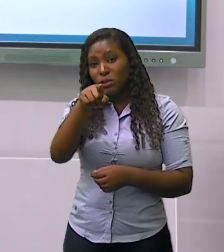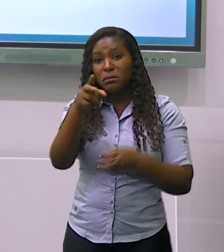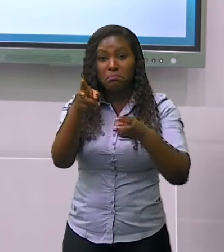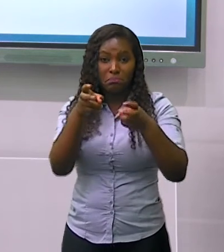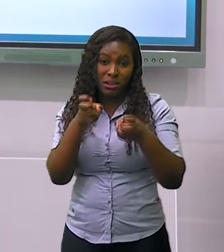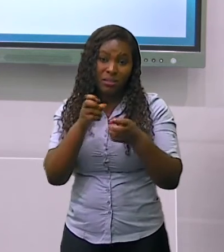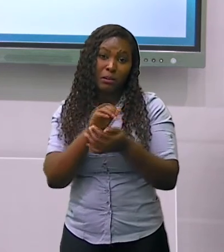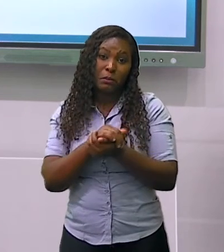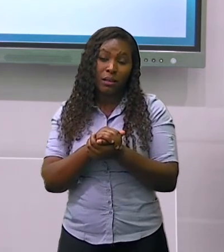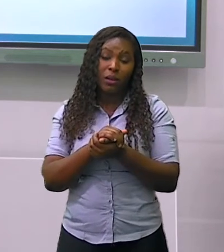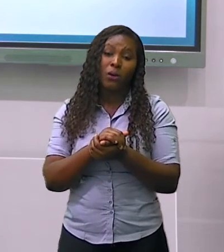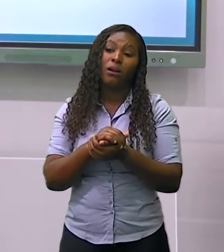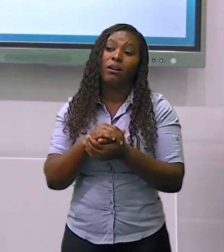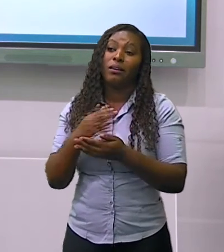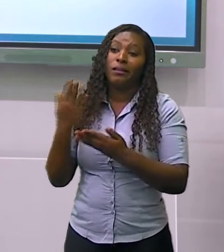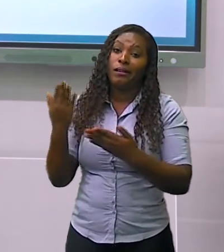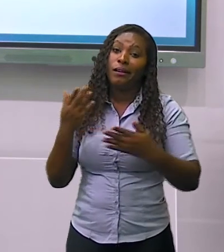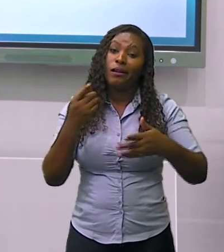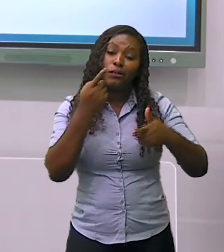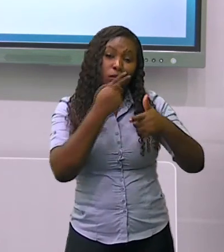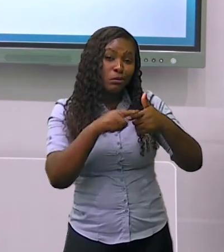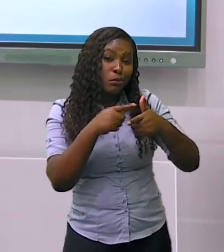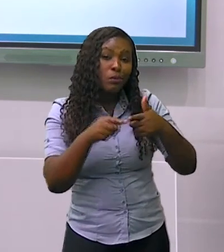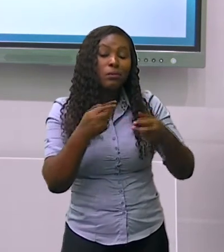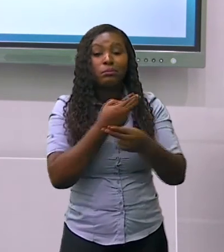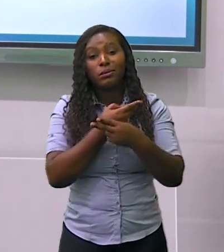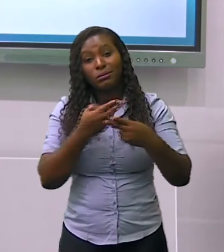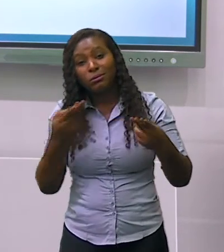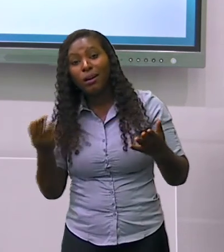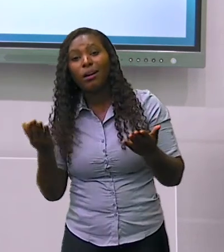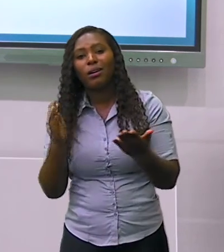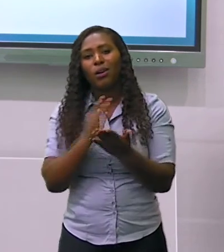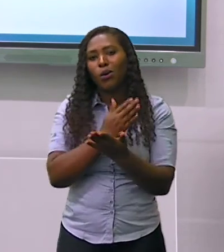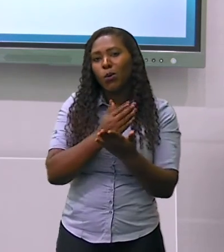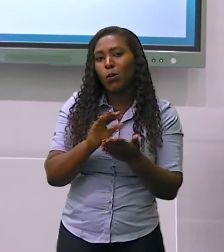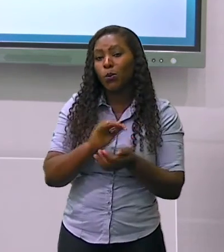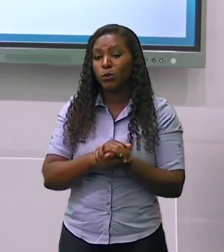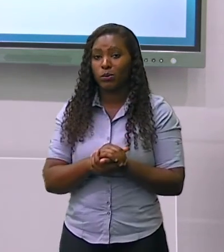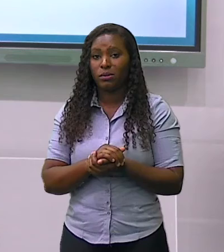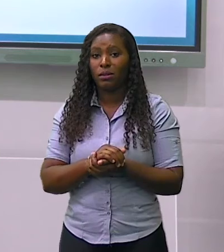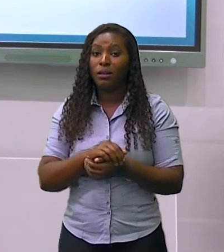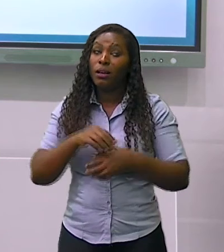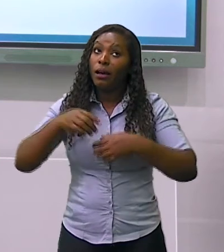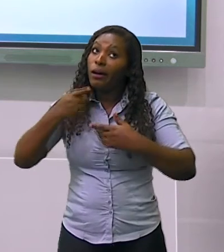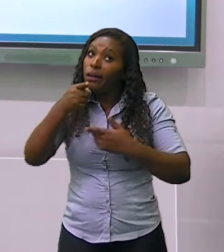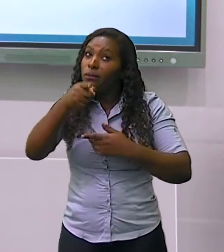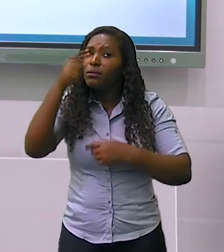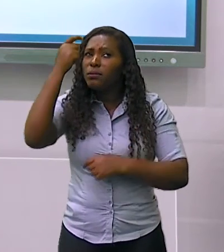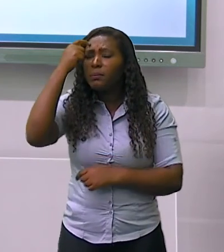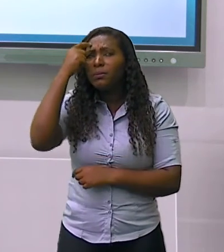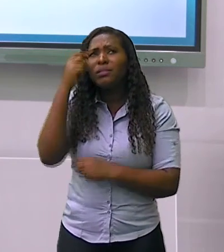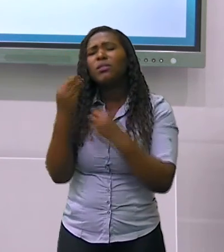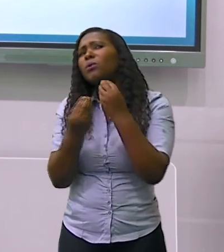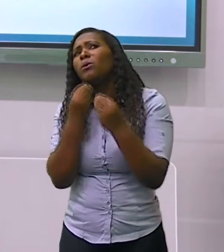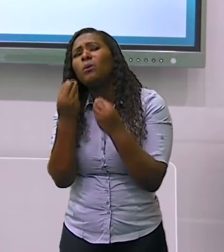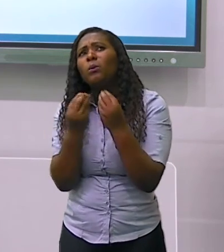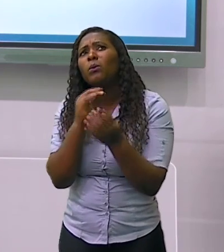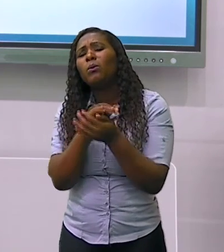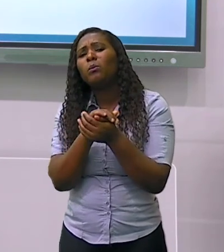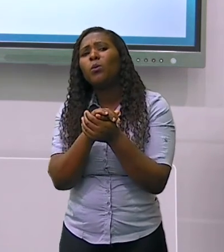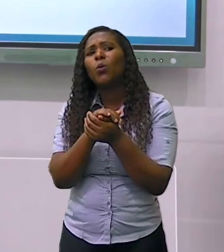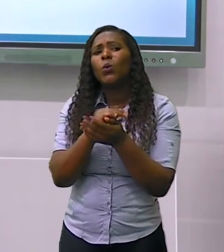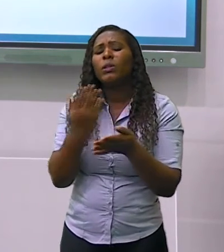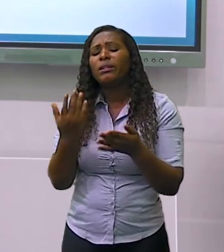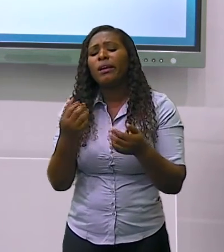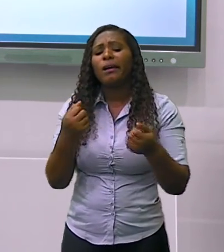leva a refletir sobre como podemos tornar o transporte rodoviário